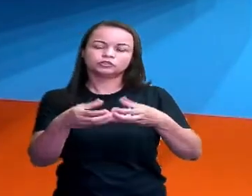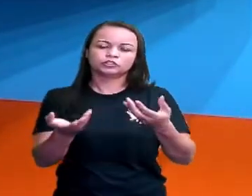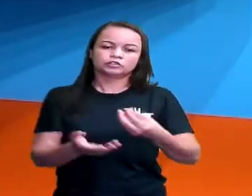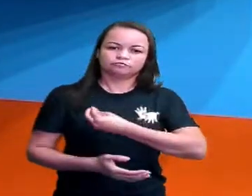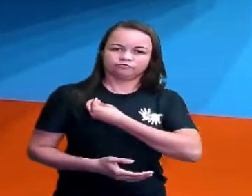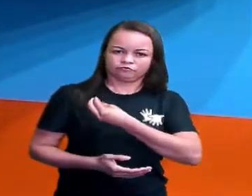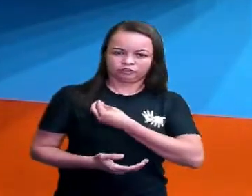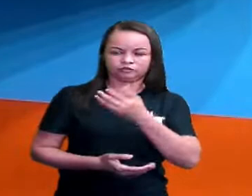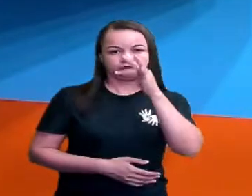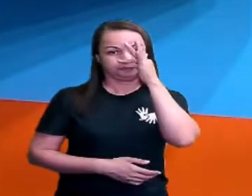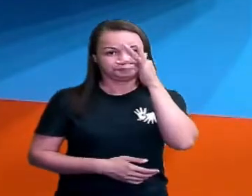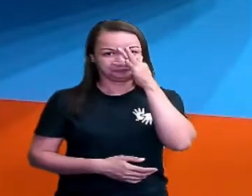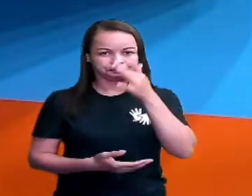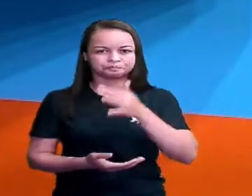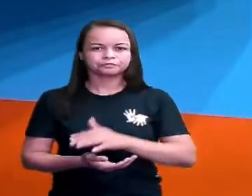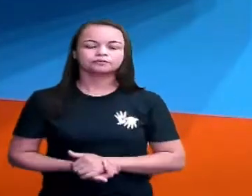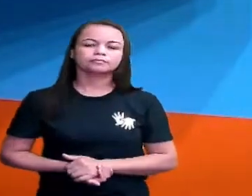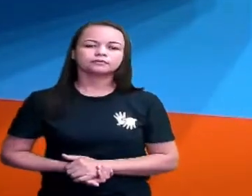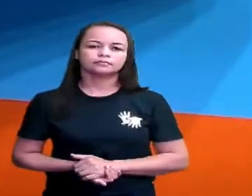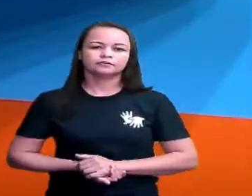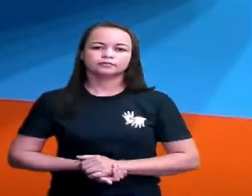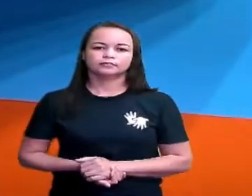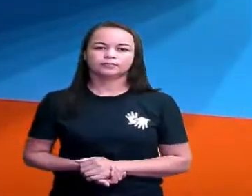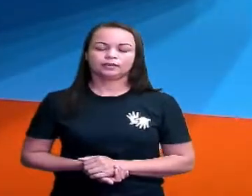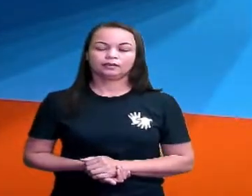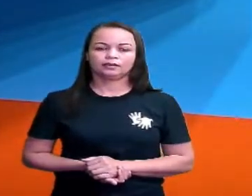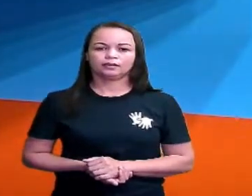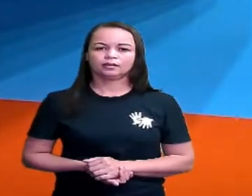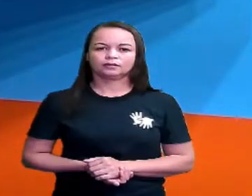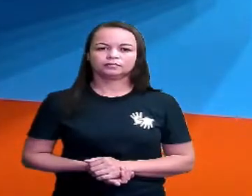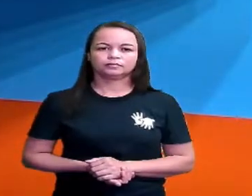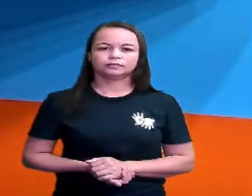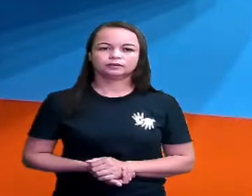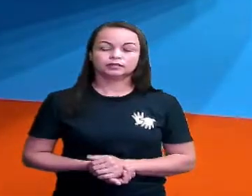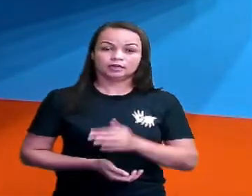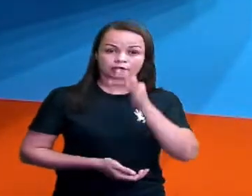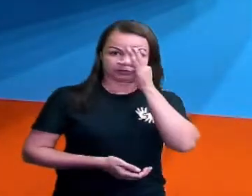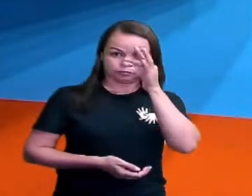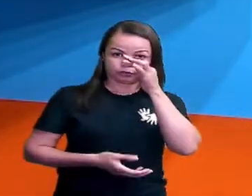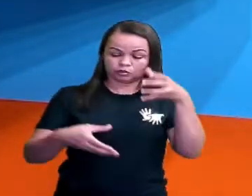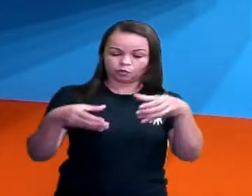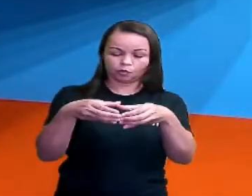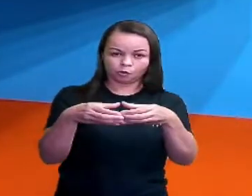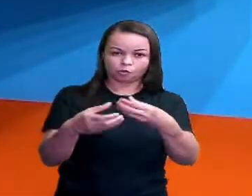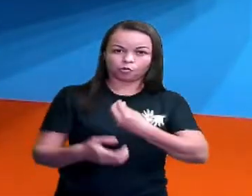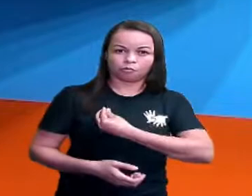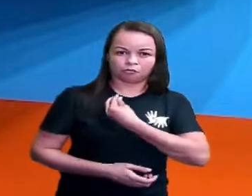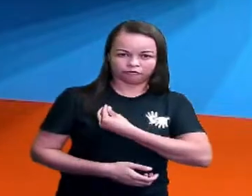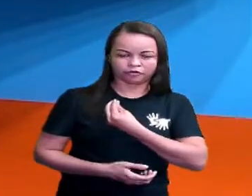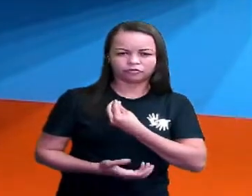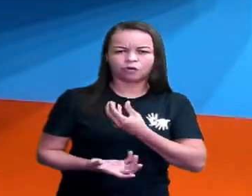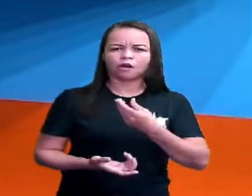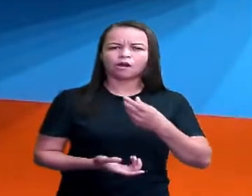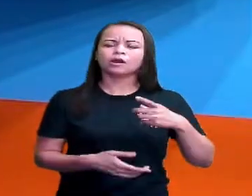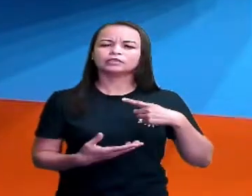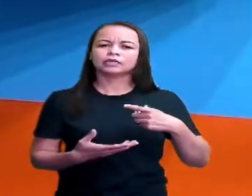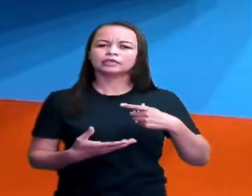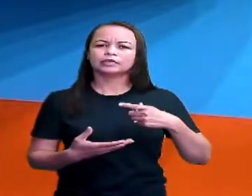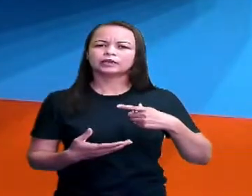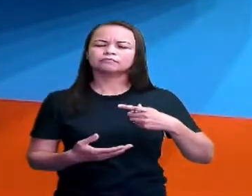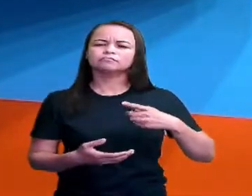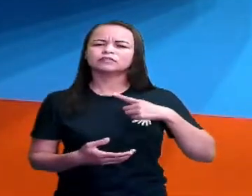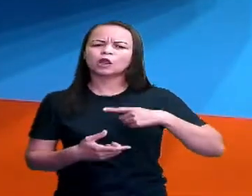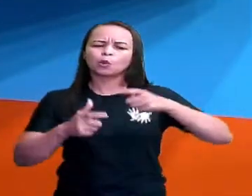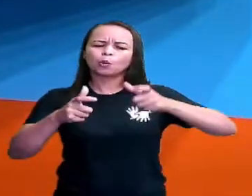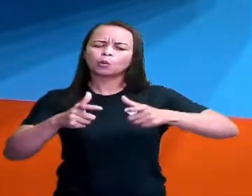são as plantas. Então, as plantas, como todo ser vivo, elas possuem um habitat. Aí você